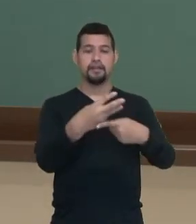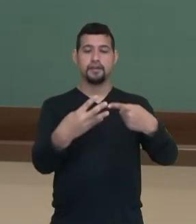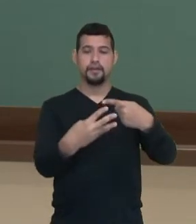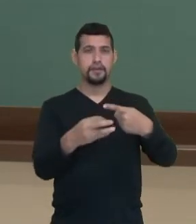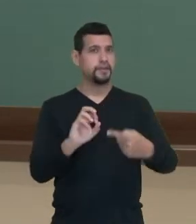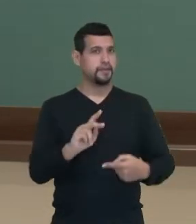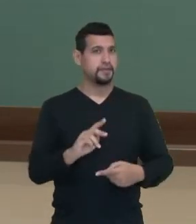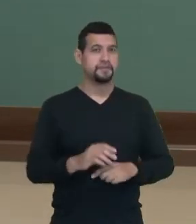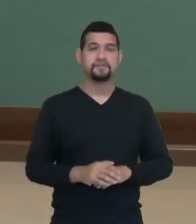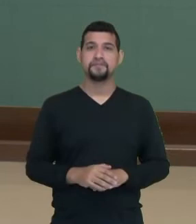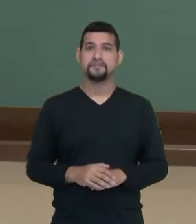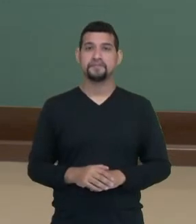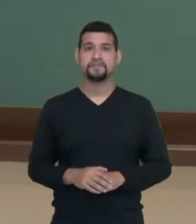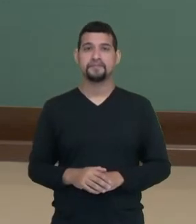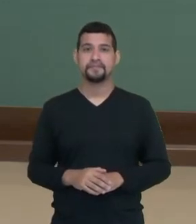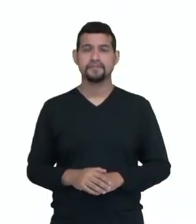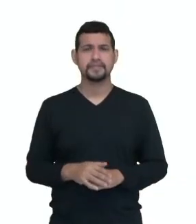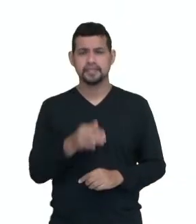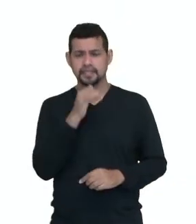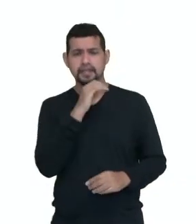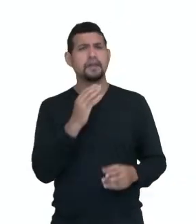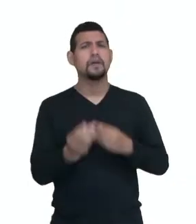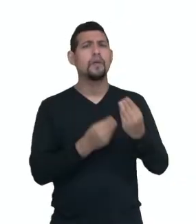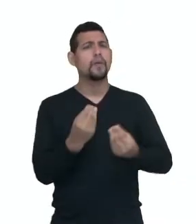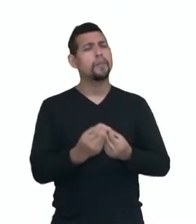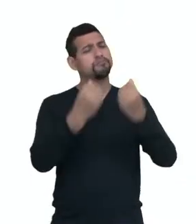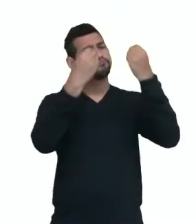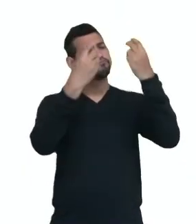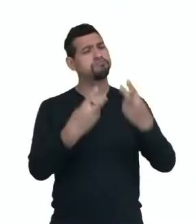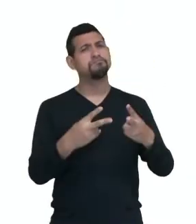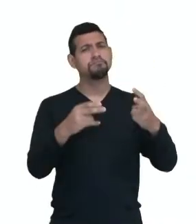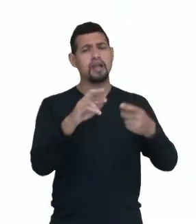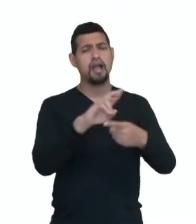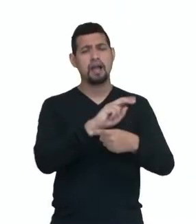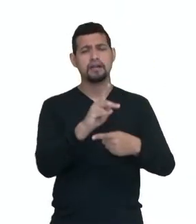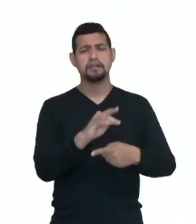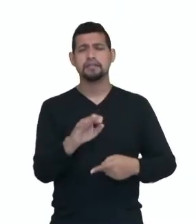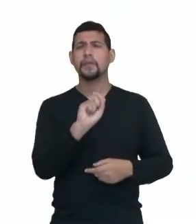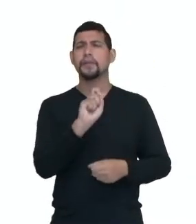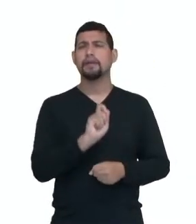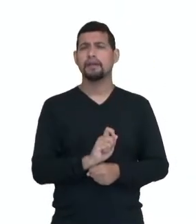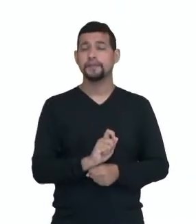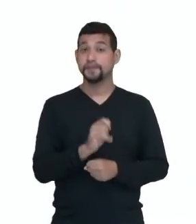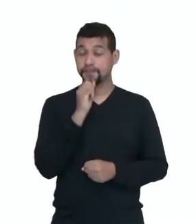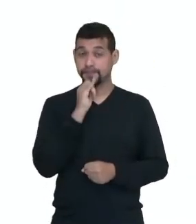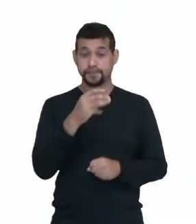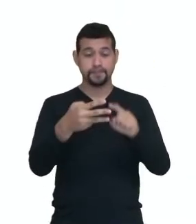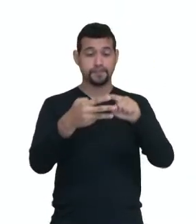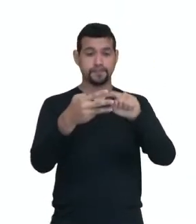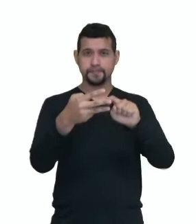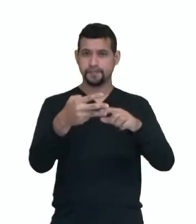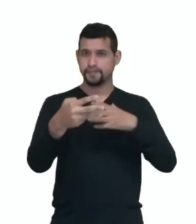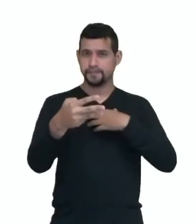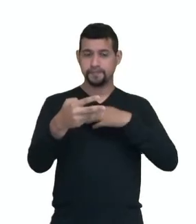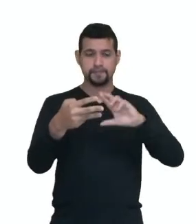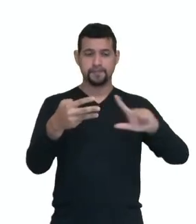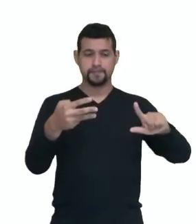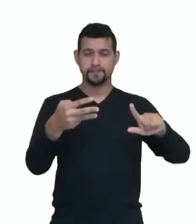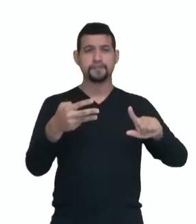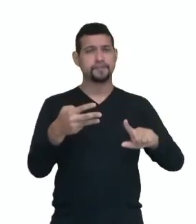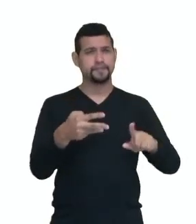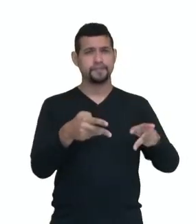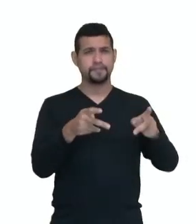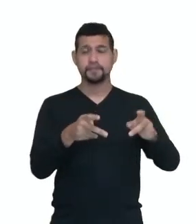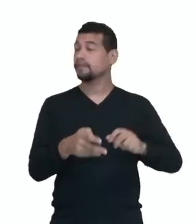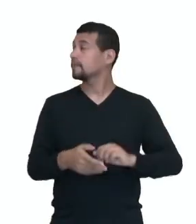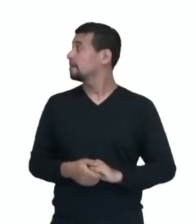ok? Bom, como que eu posso falar essa razão? Eu posso falar essa razão de 3 maneiras diferentes. Veja,